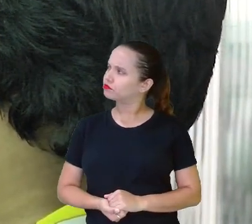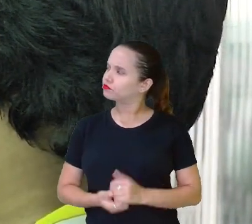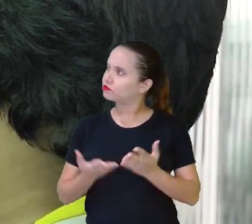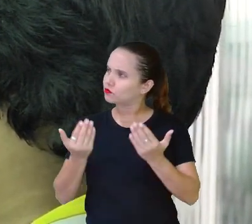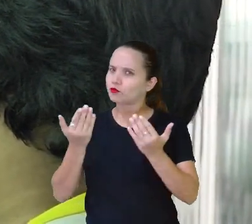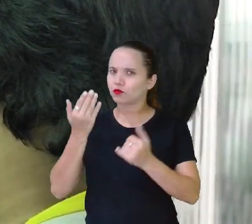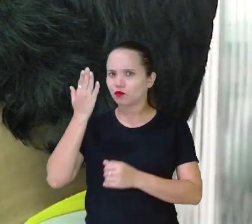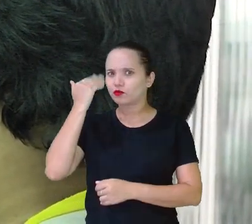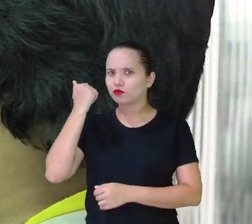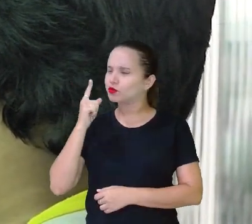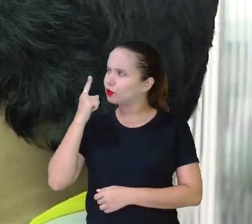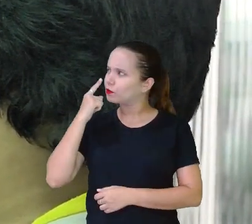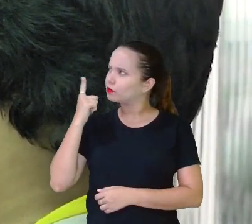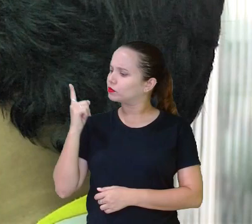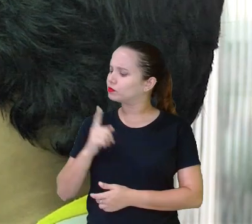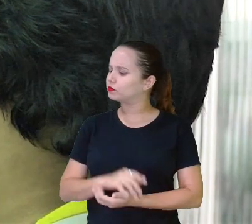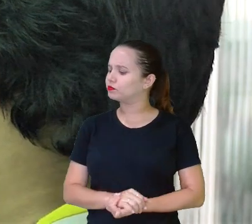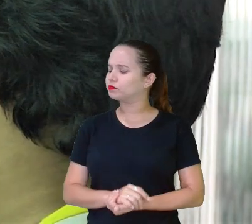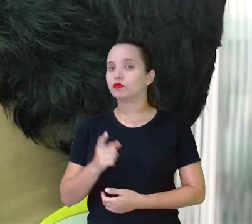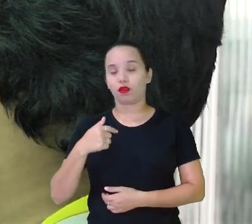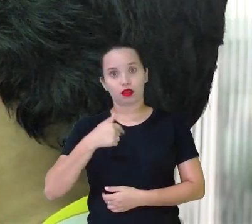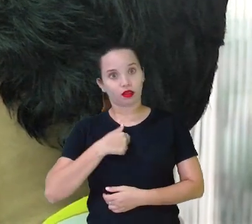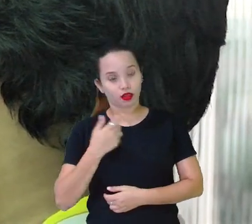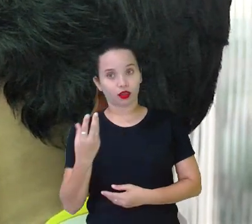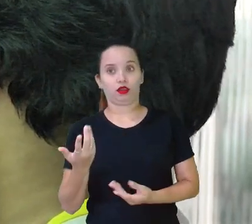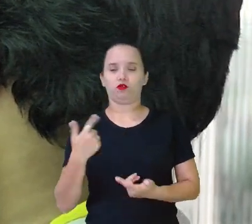Vamos ver, né, professora Kedima? Eu estou aqui